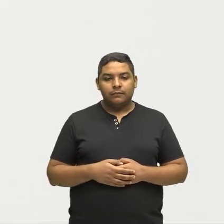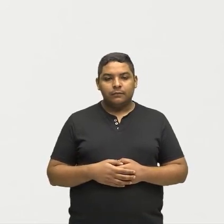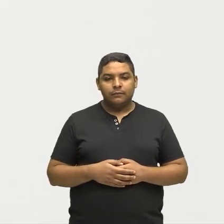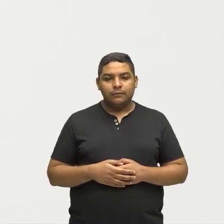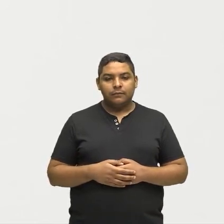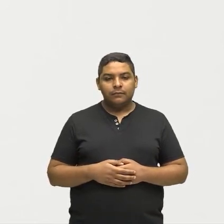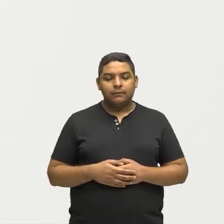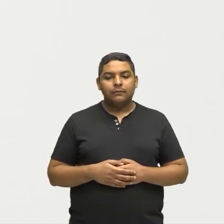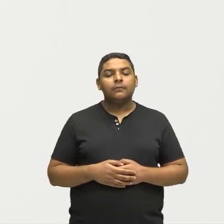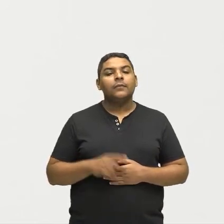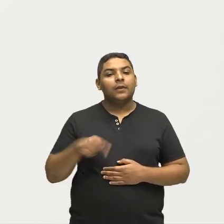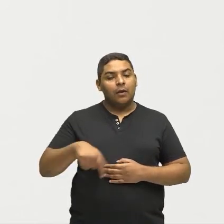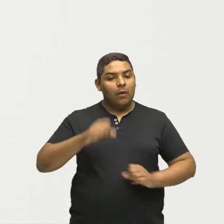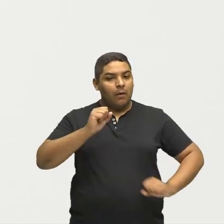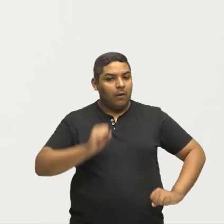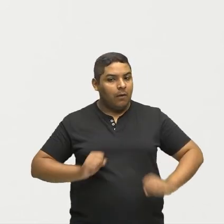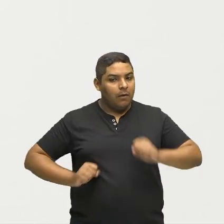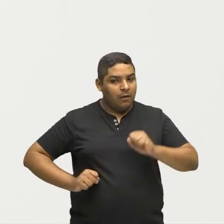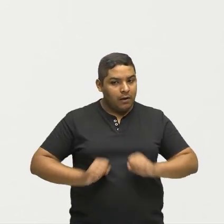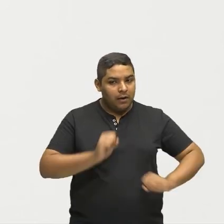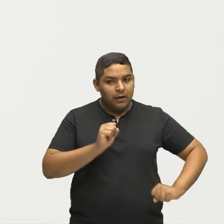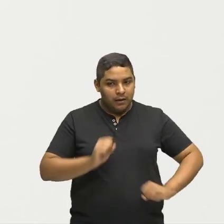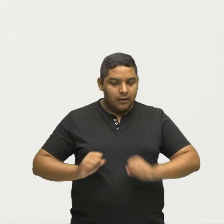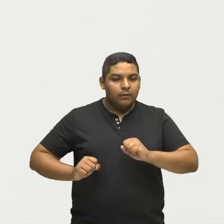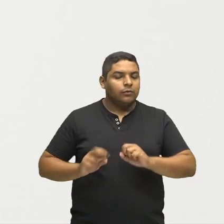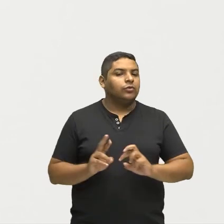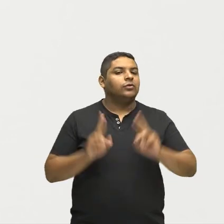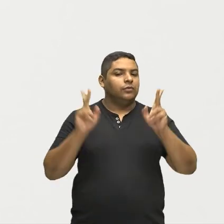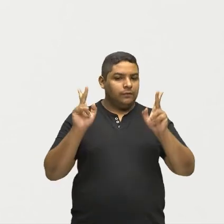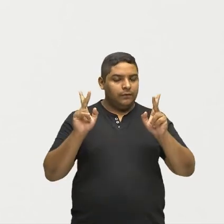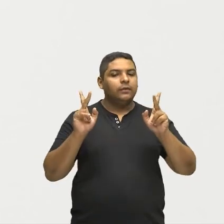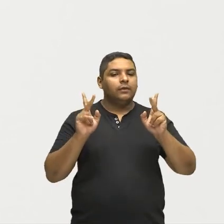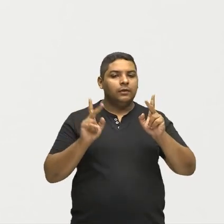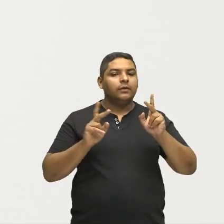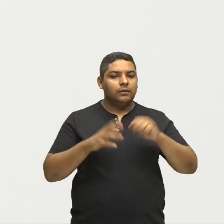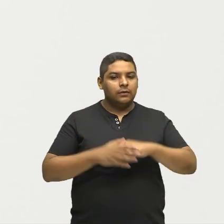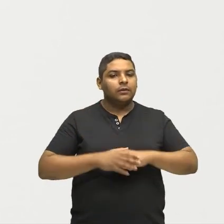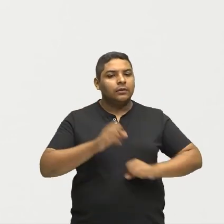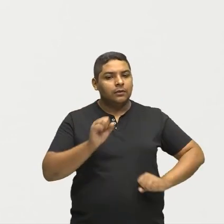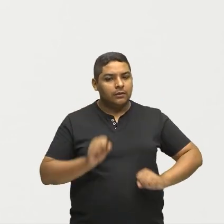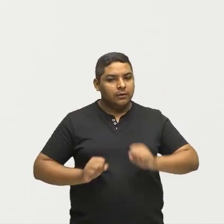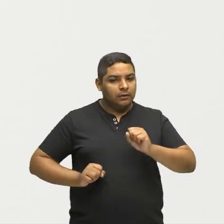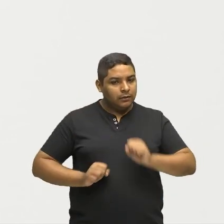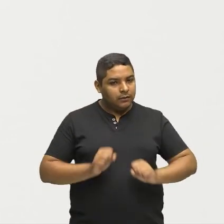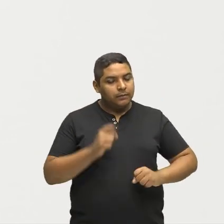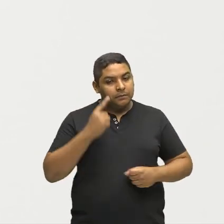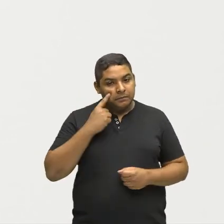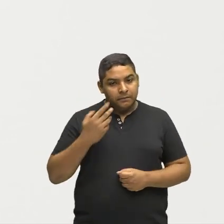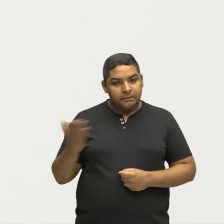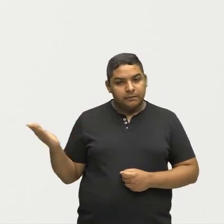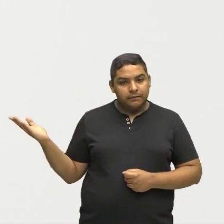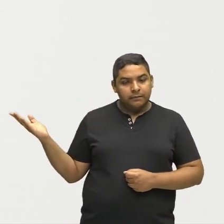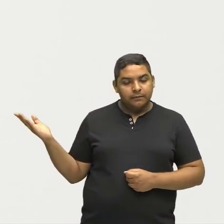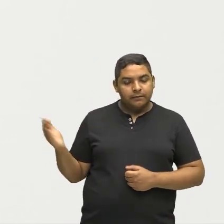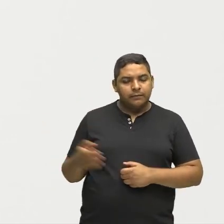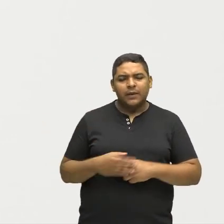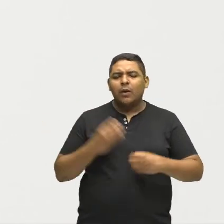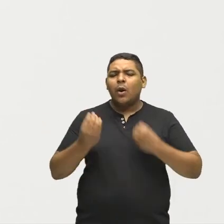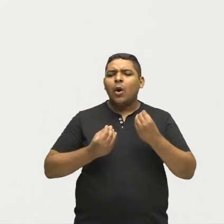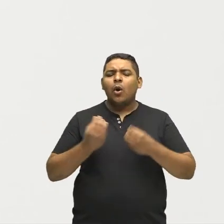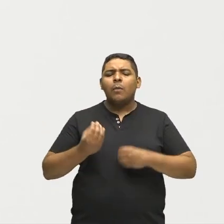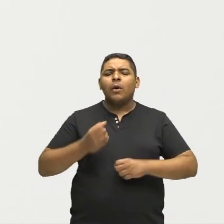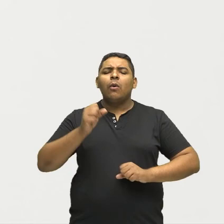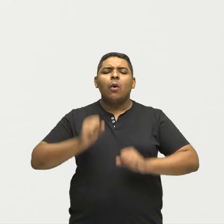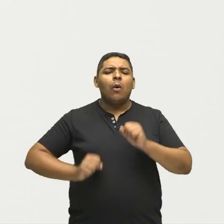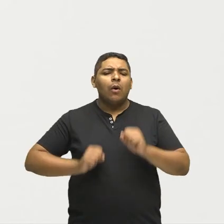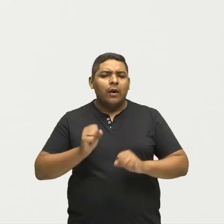estão correndo, ok? Eles estão numa passada que estão correndo. E como é que é o verbo correr,